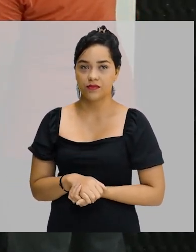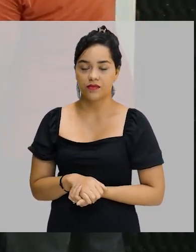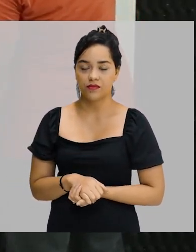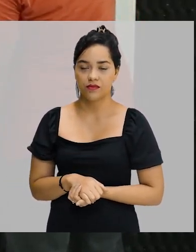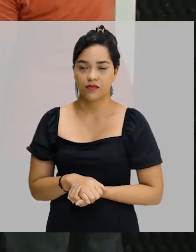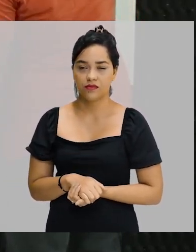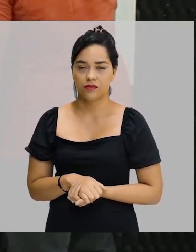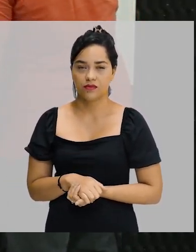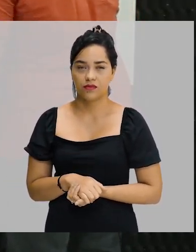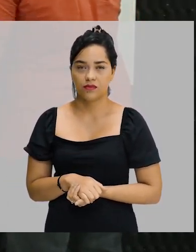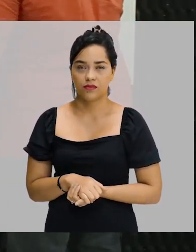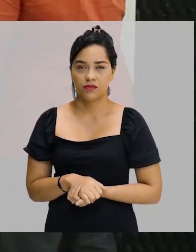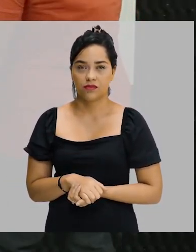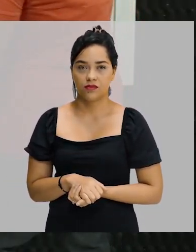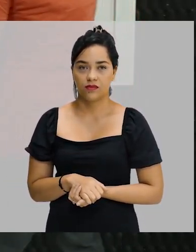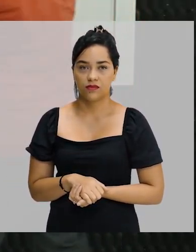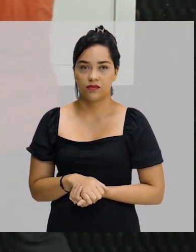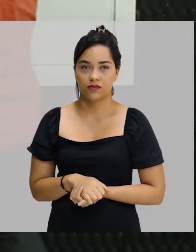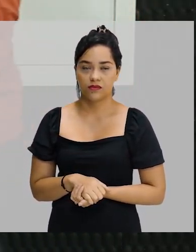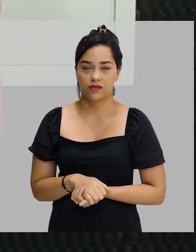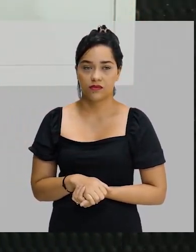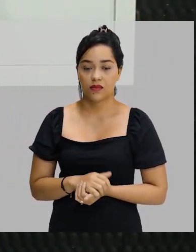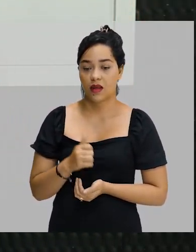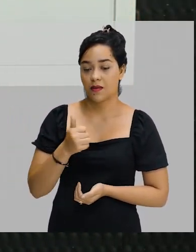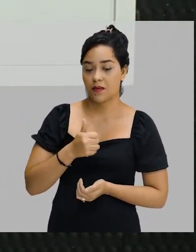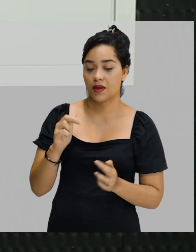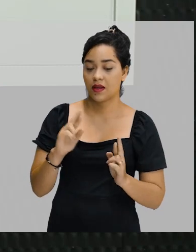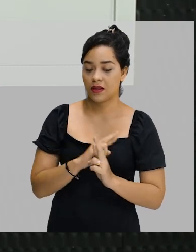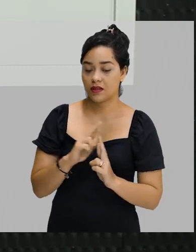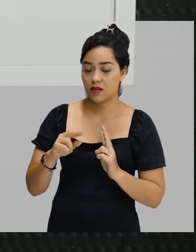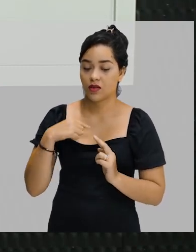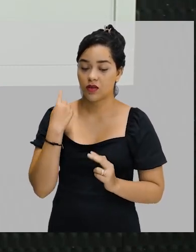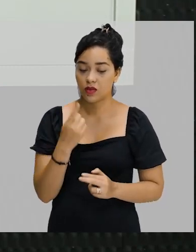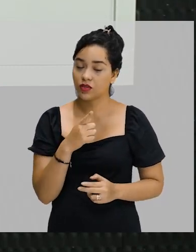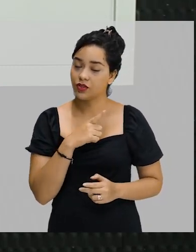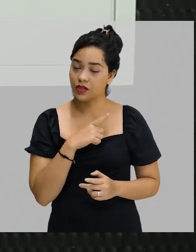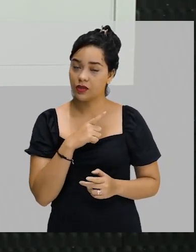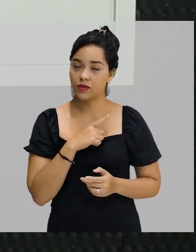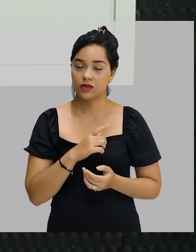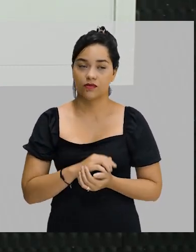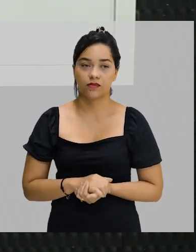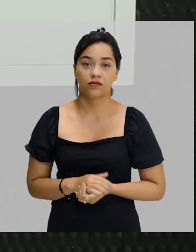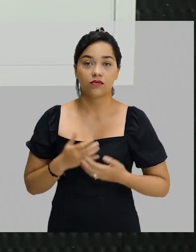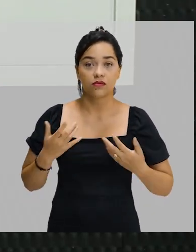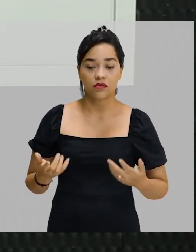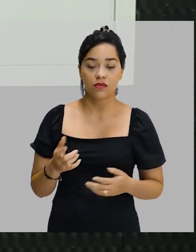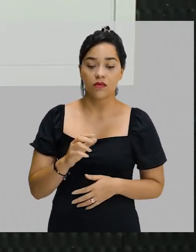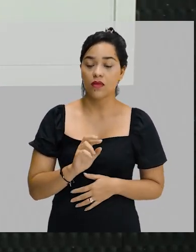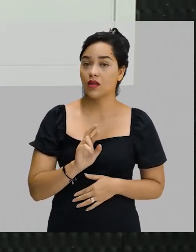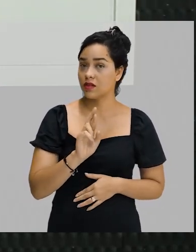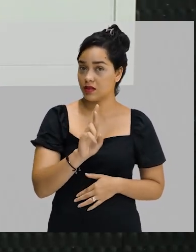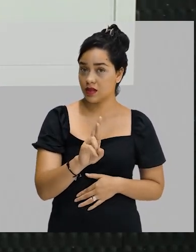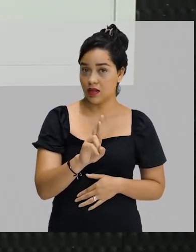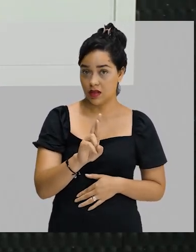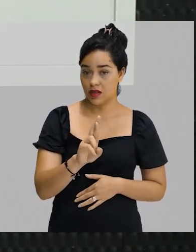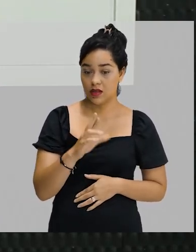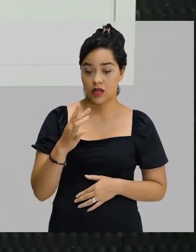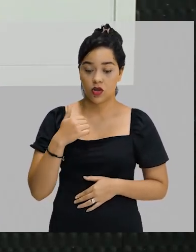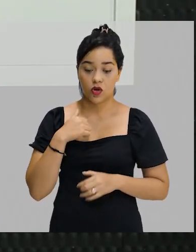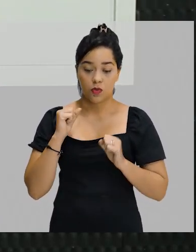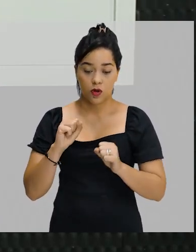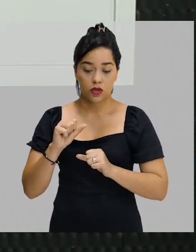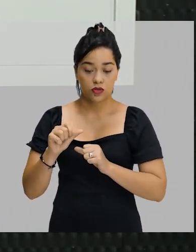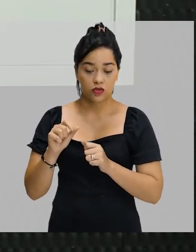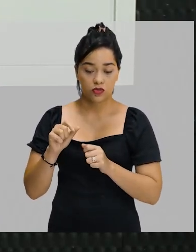Pronto. Certo? Então, essa é a primeira relação que nós temos. Tá ok? E esse R eu posso fazer